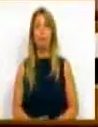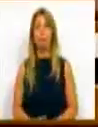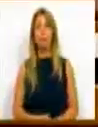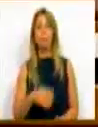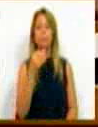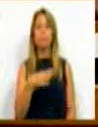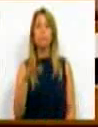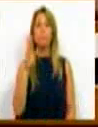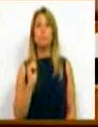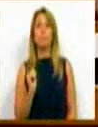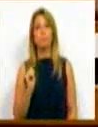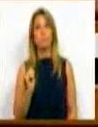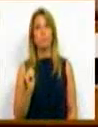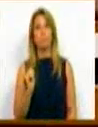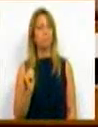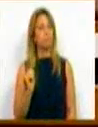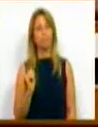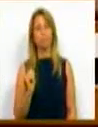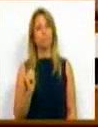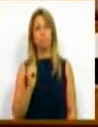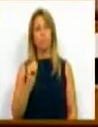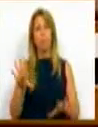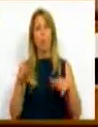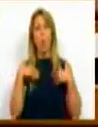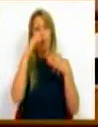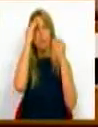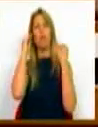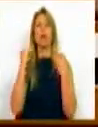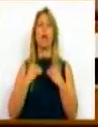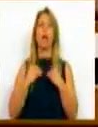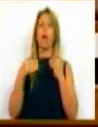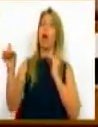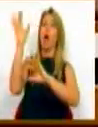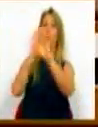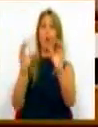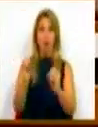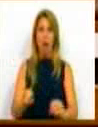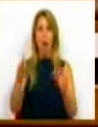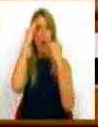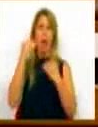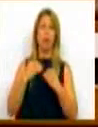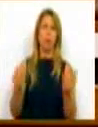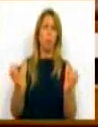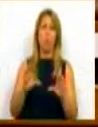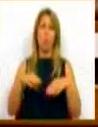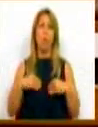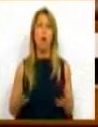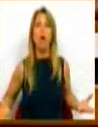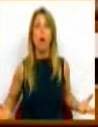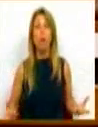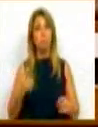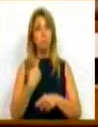O PS não recebe lições de europeísmo de ninguém, incluindo de todos os